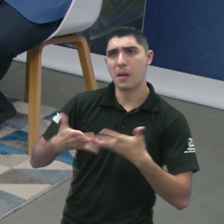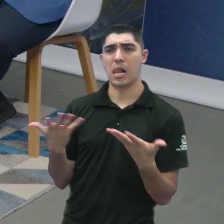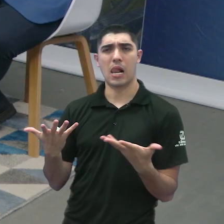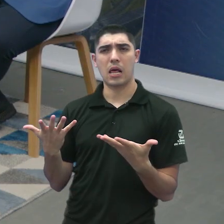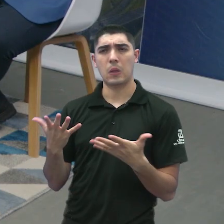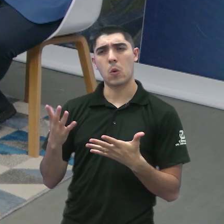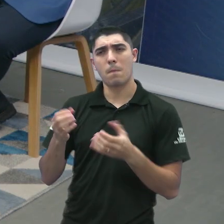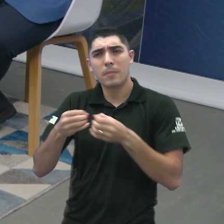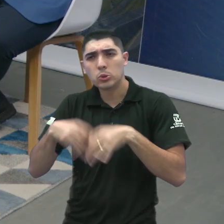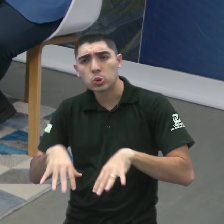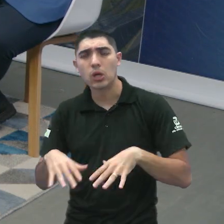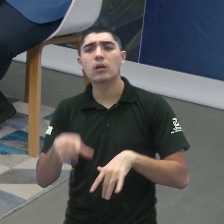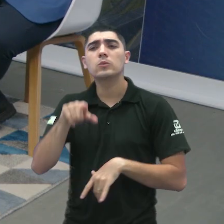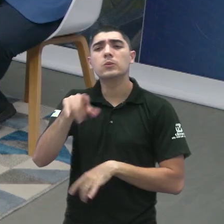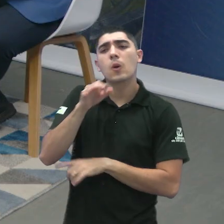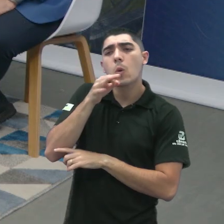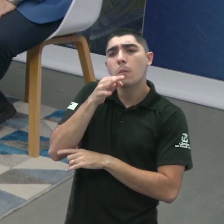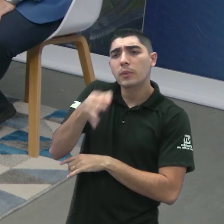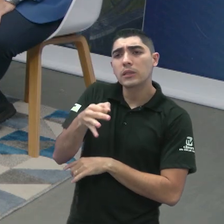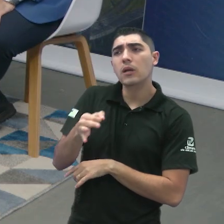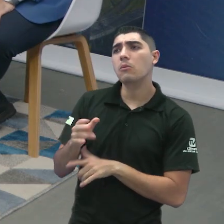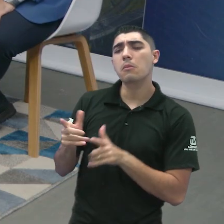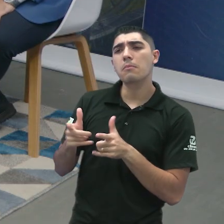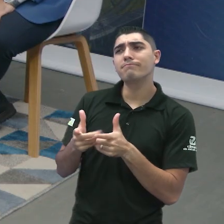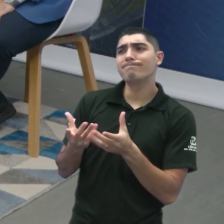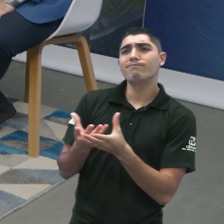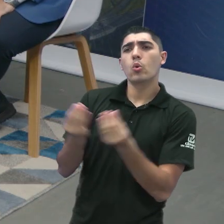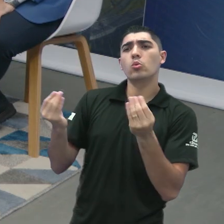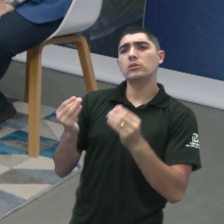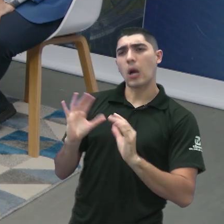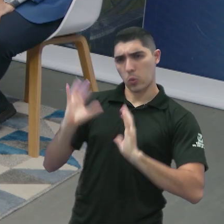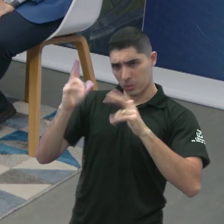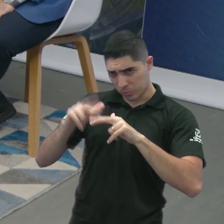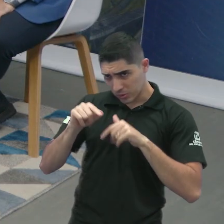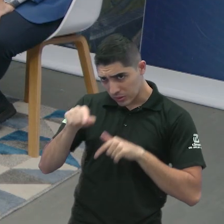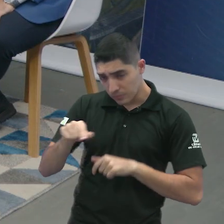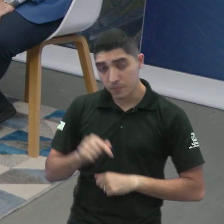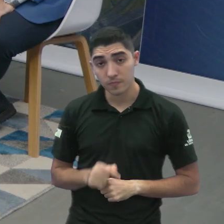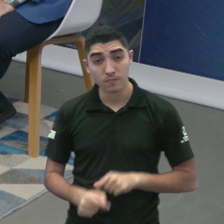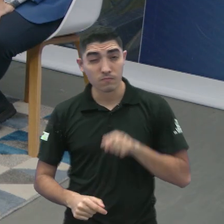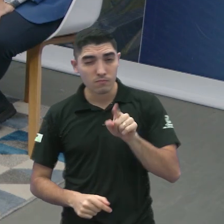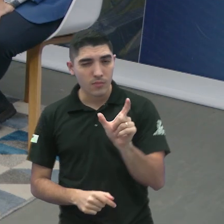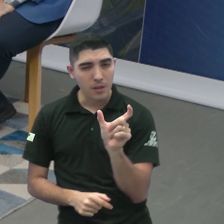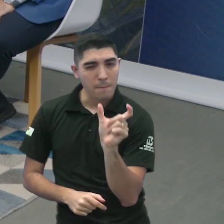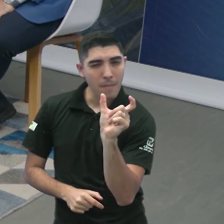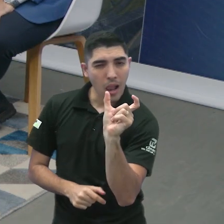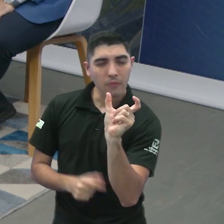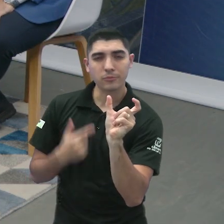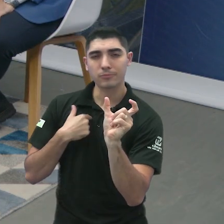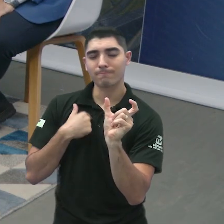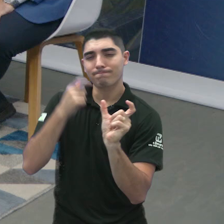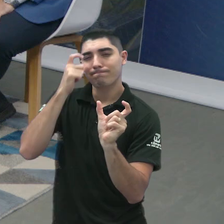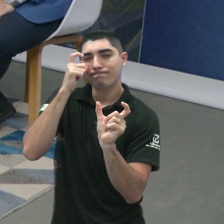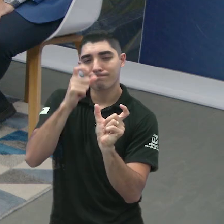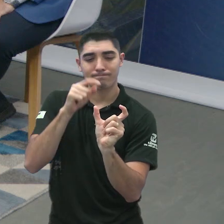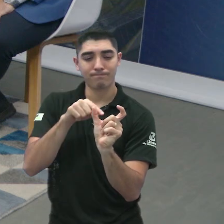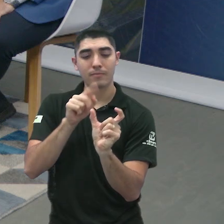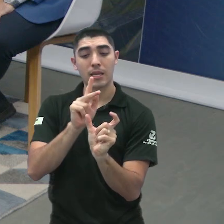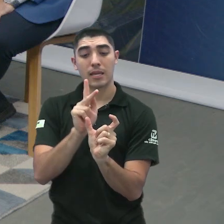opinião, aparece na prática clínica? Você falou uma palavra muito interessante, Rafael, que é